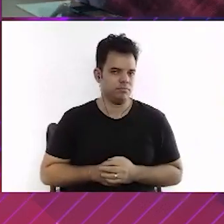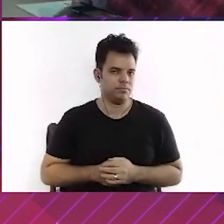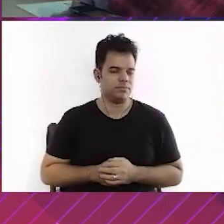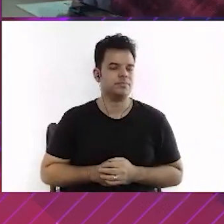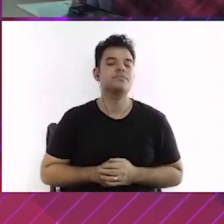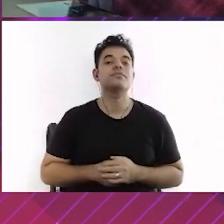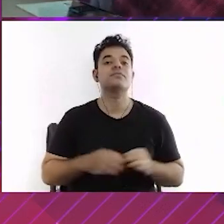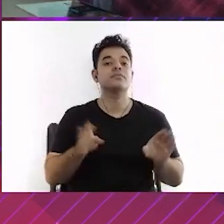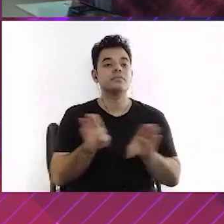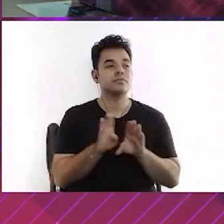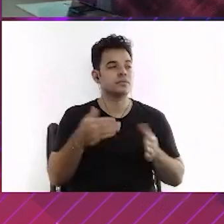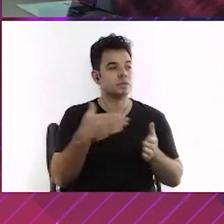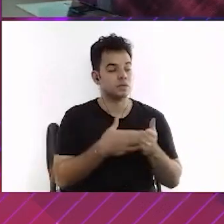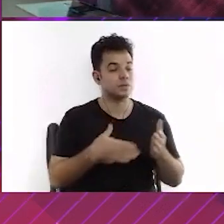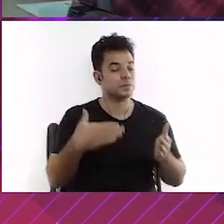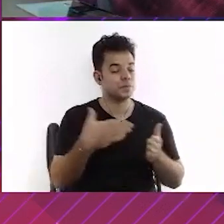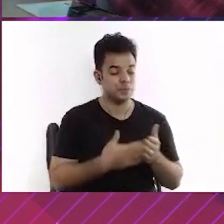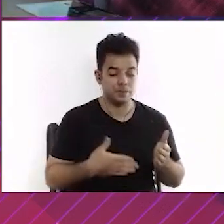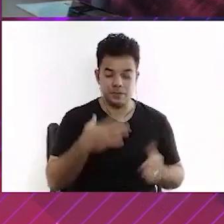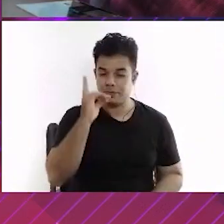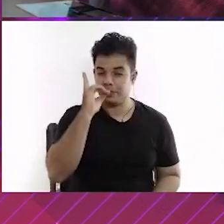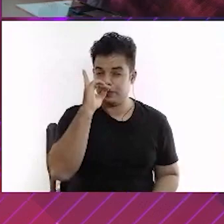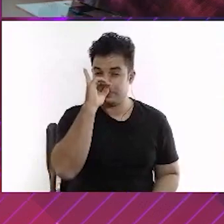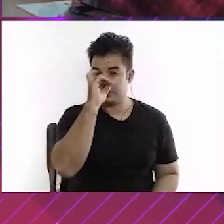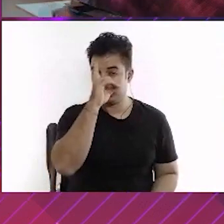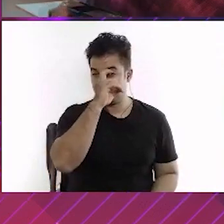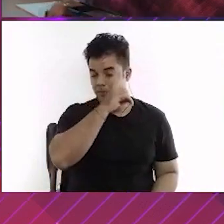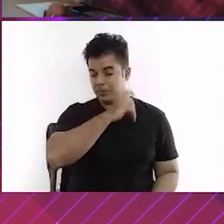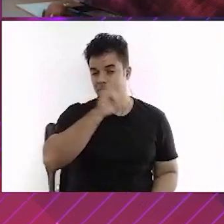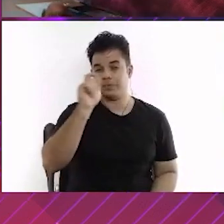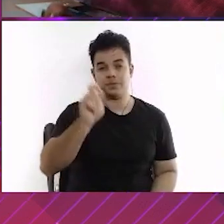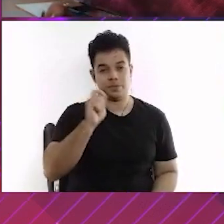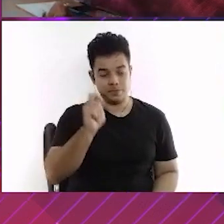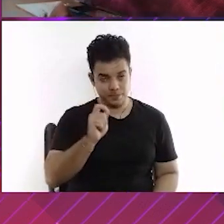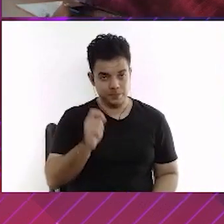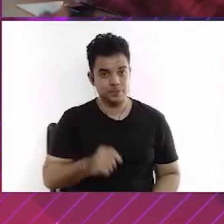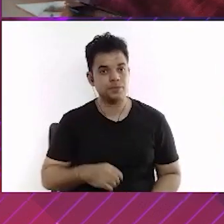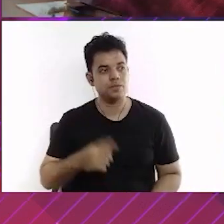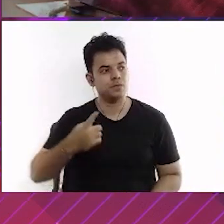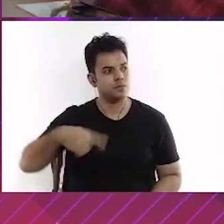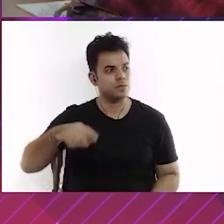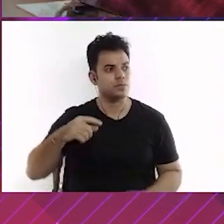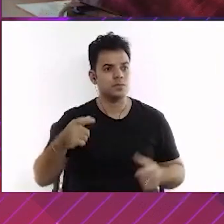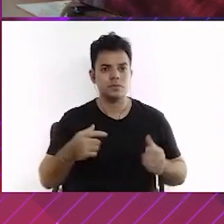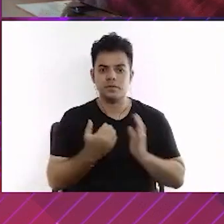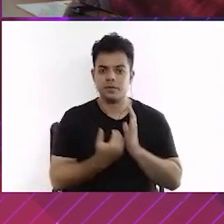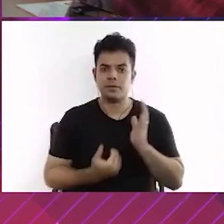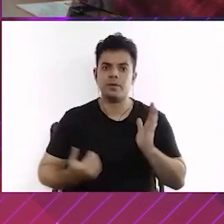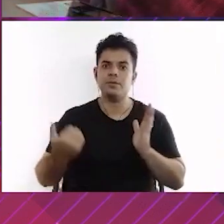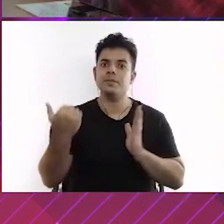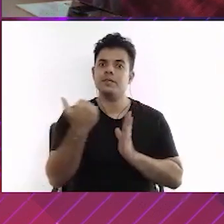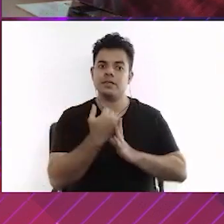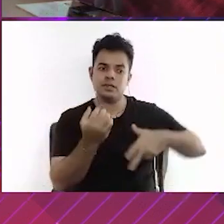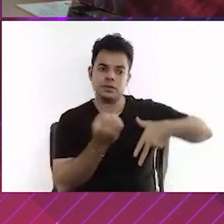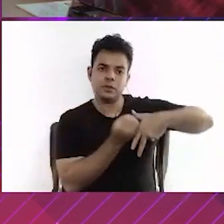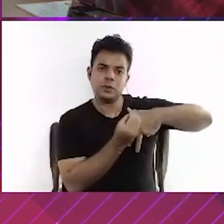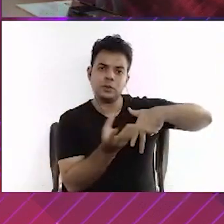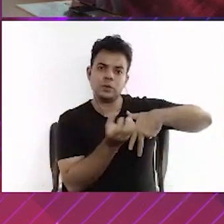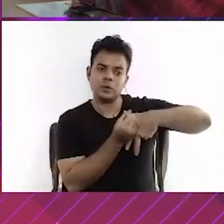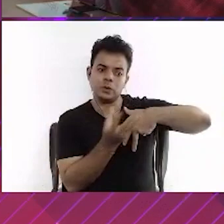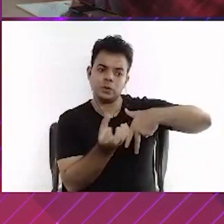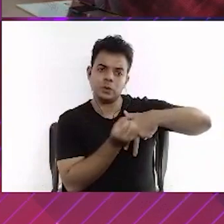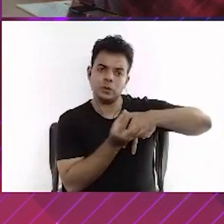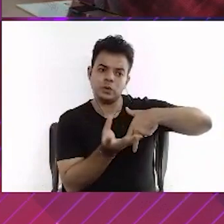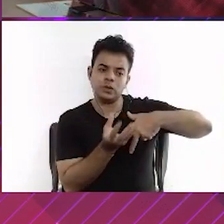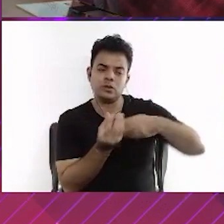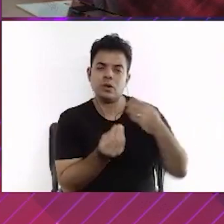Indo para o desafio, como é que podíamos aumentar as doações de órgãos em um cenário de elevada